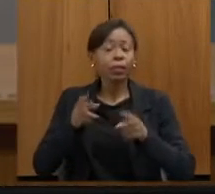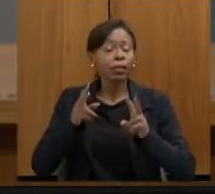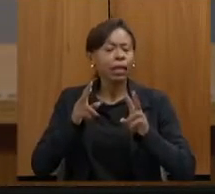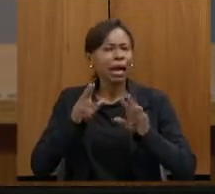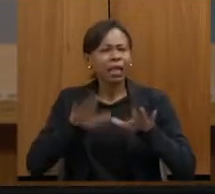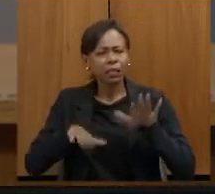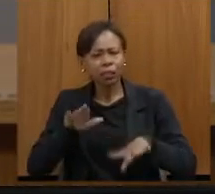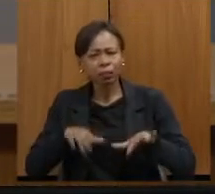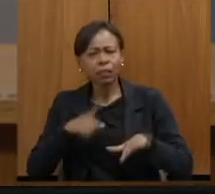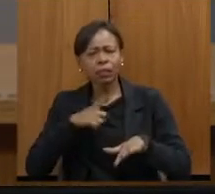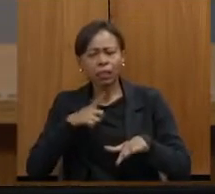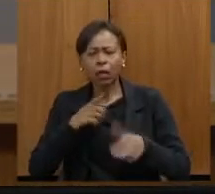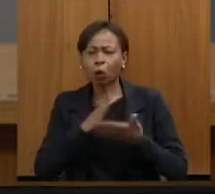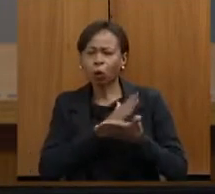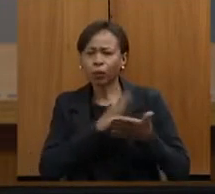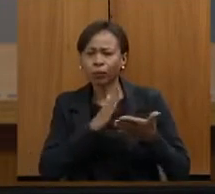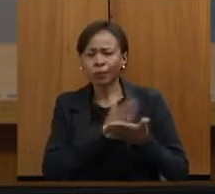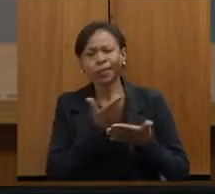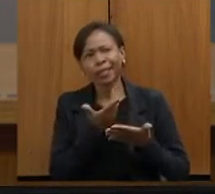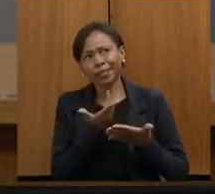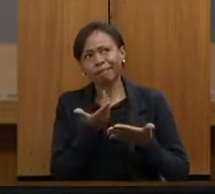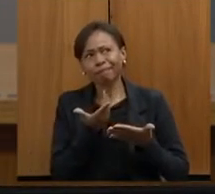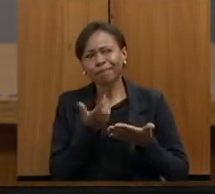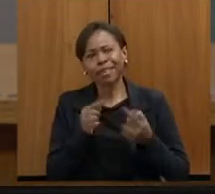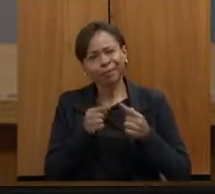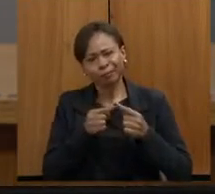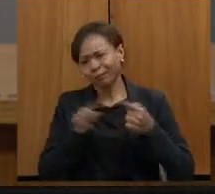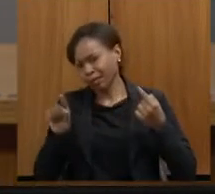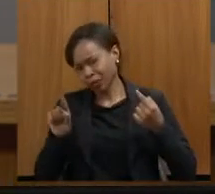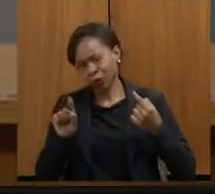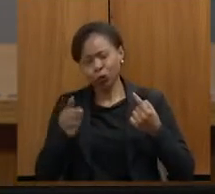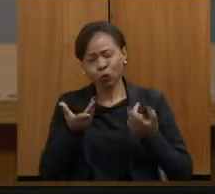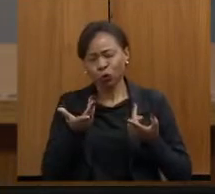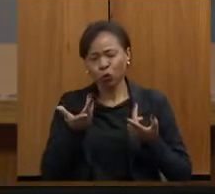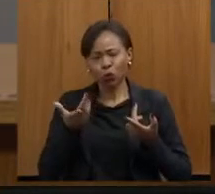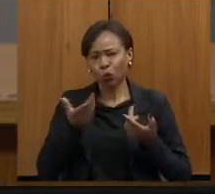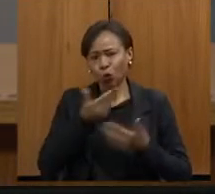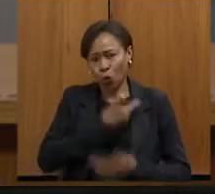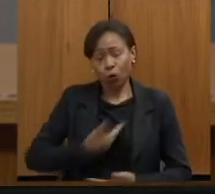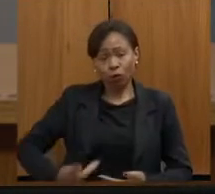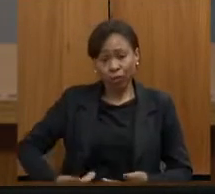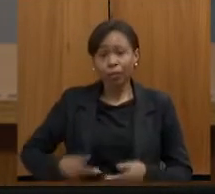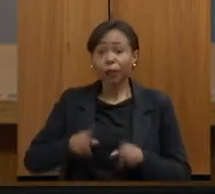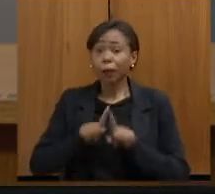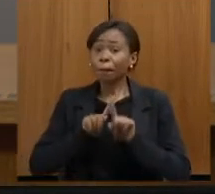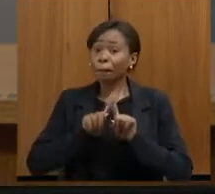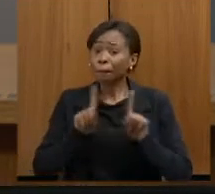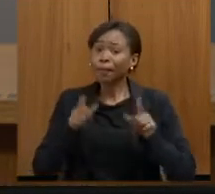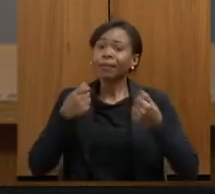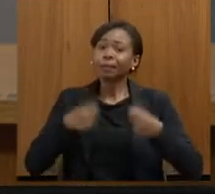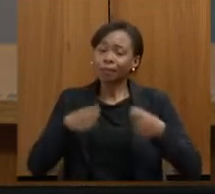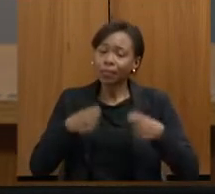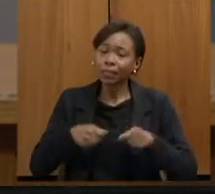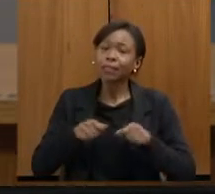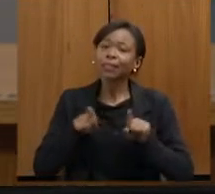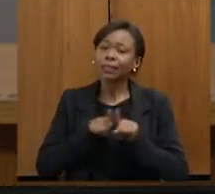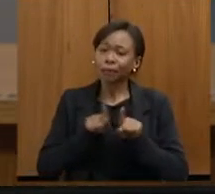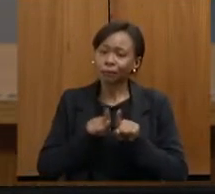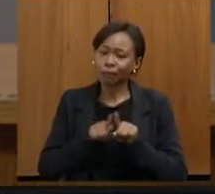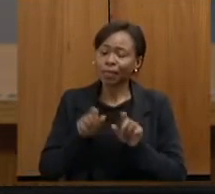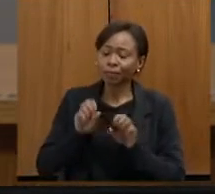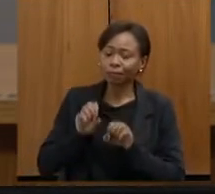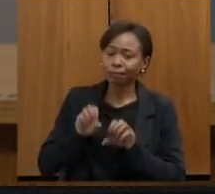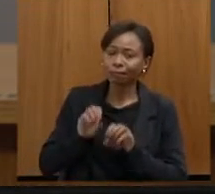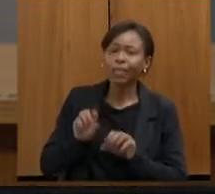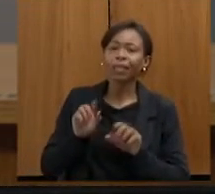perpassam o Poder Público, que ele fica irregular no CAJEC, mas trabalhar essa questão. Por muito tempo, gente ficou sem o que